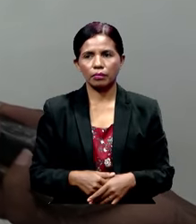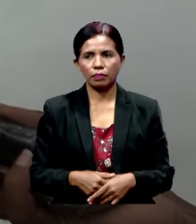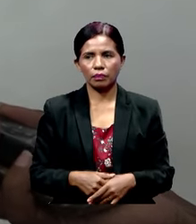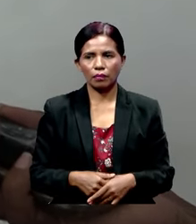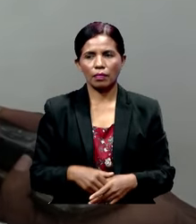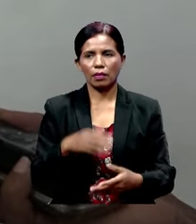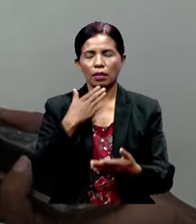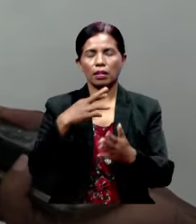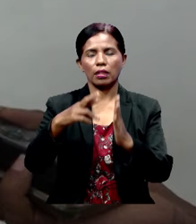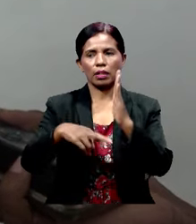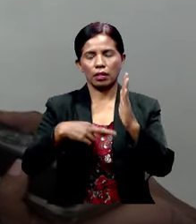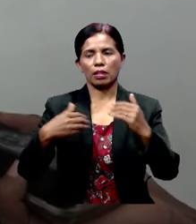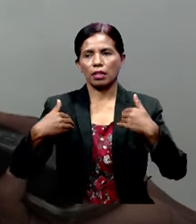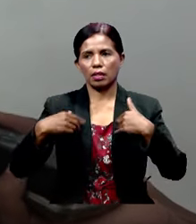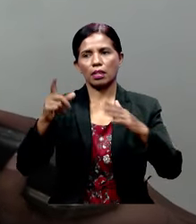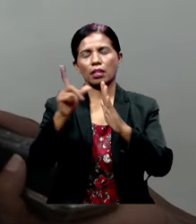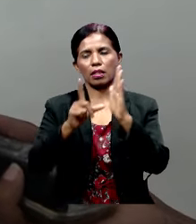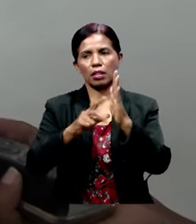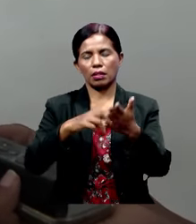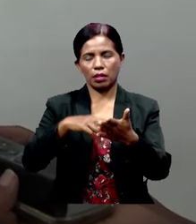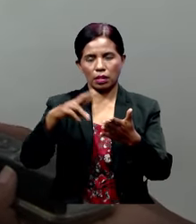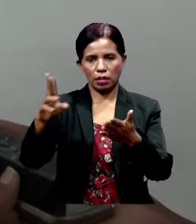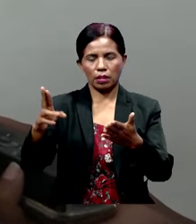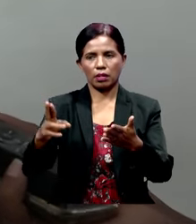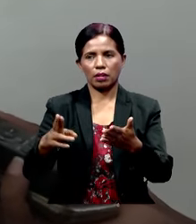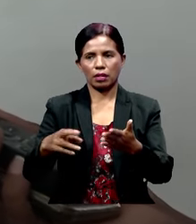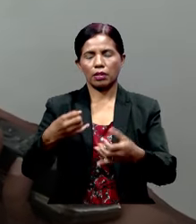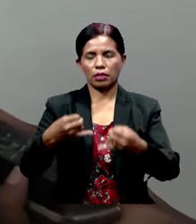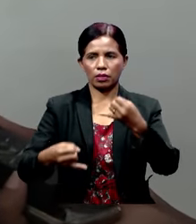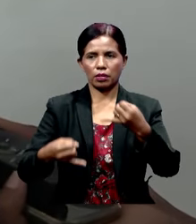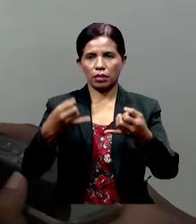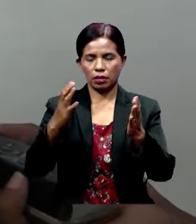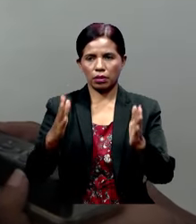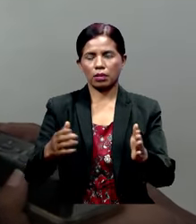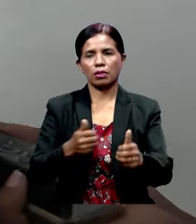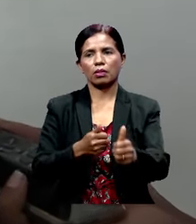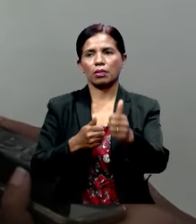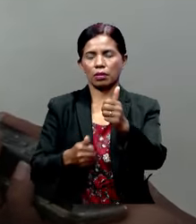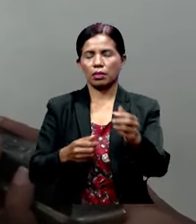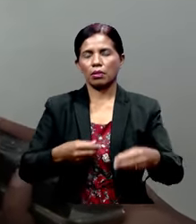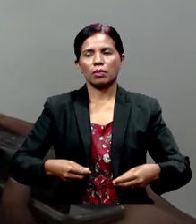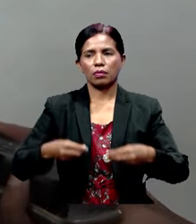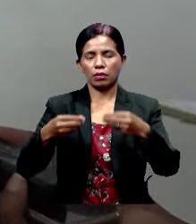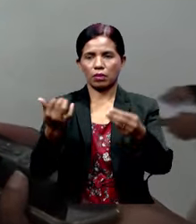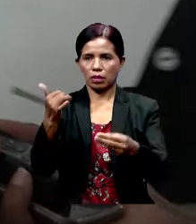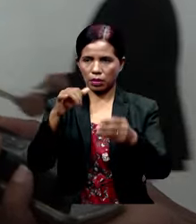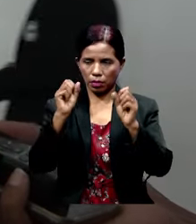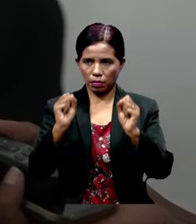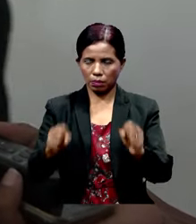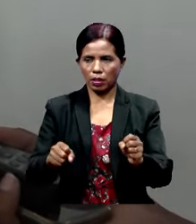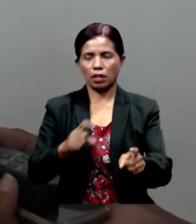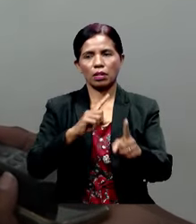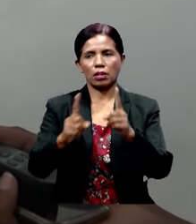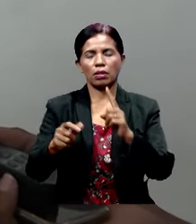Bem, critério e a lei na be a minha prova e a júri sira baseia bai da mama com transparência sira bele crítico